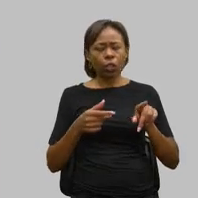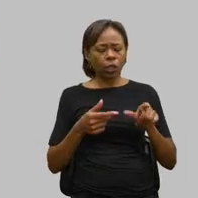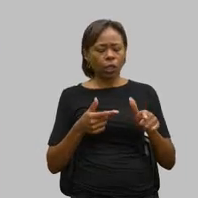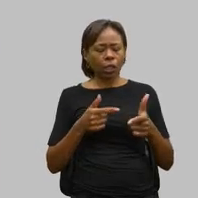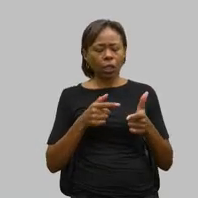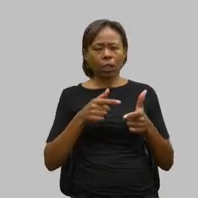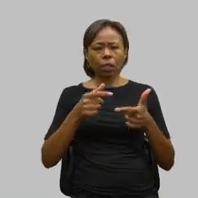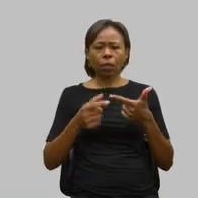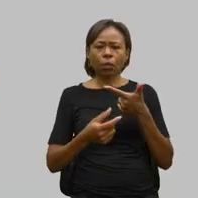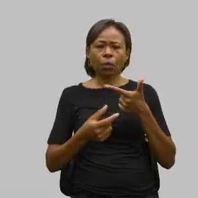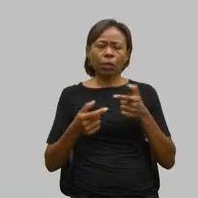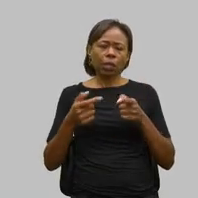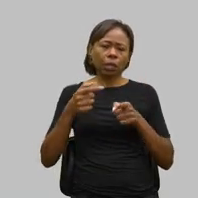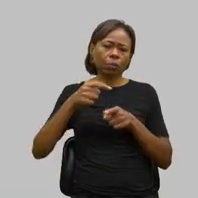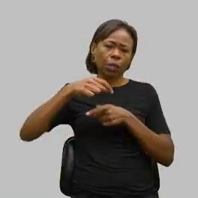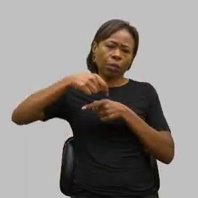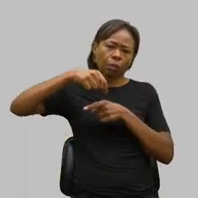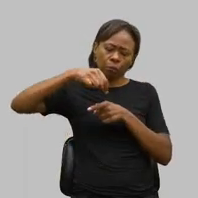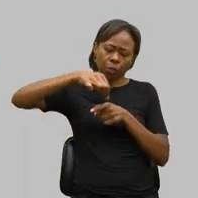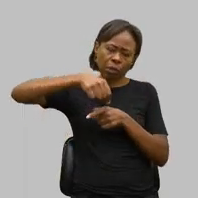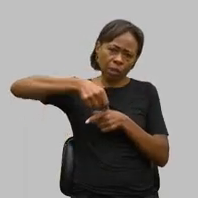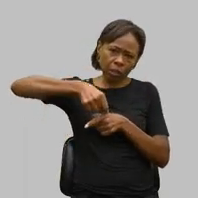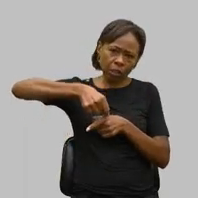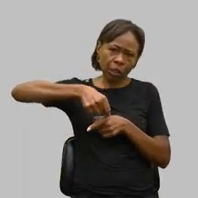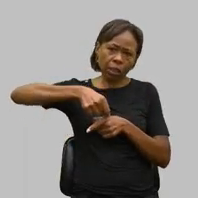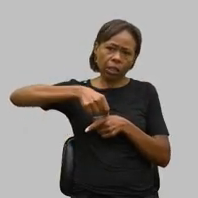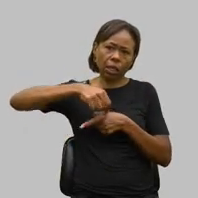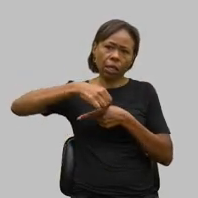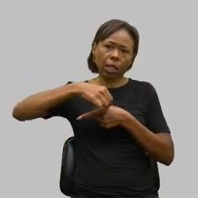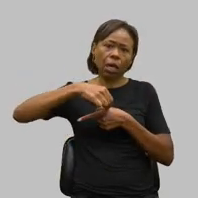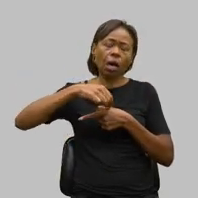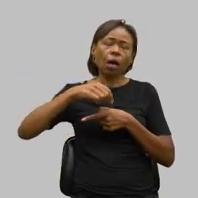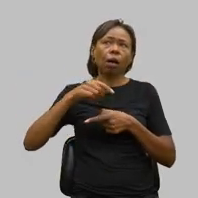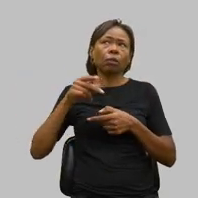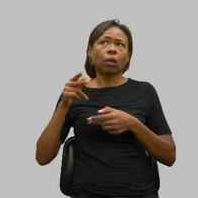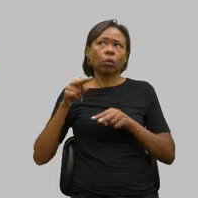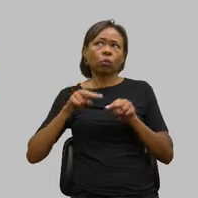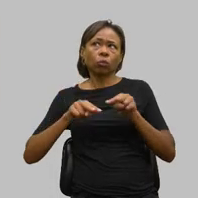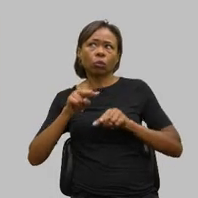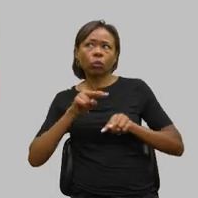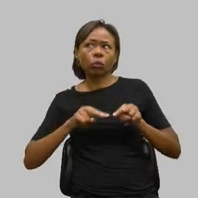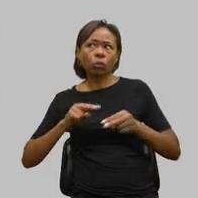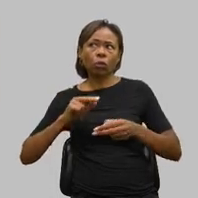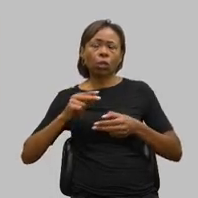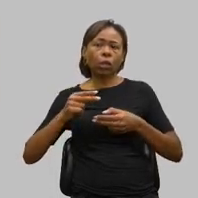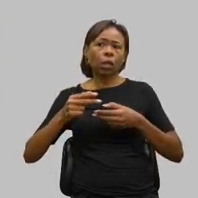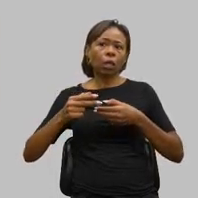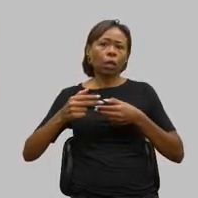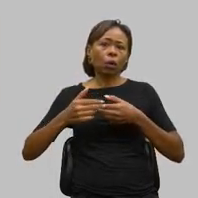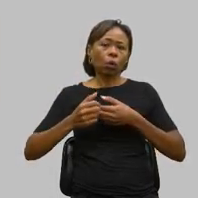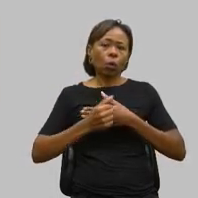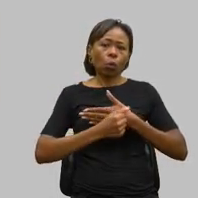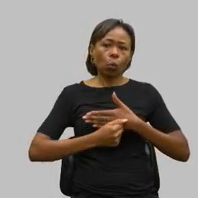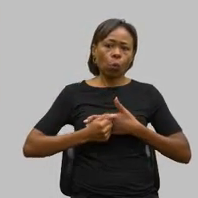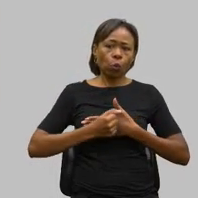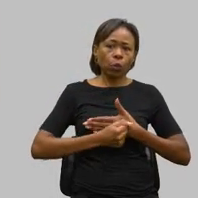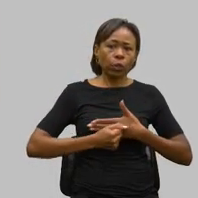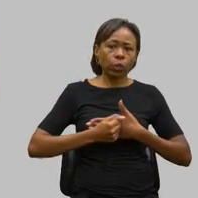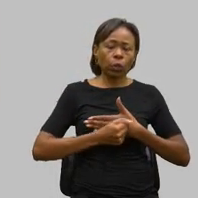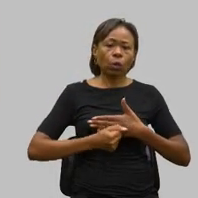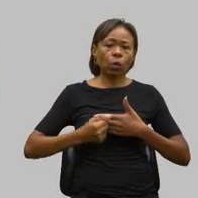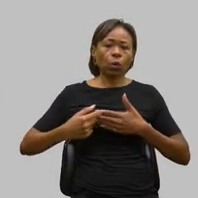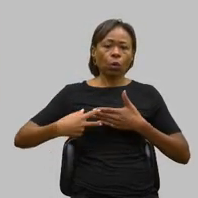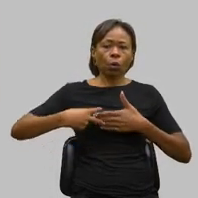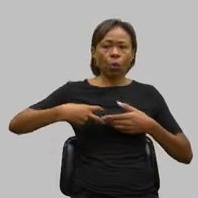consulta, ultrassom, biópsia via transretal. Eu não sei por que mais